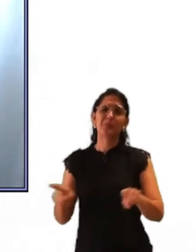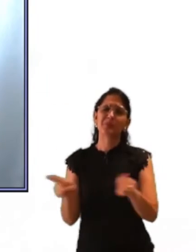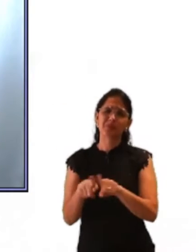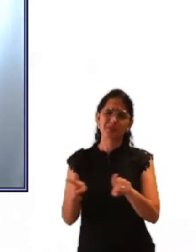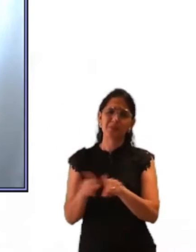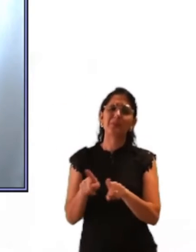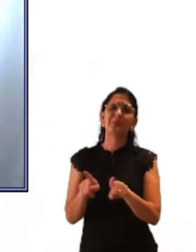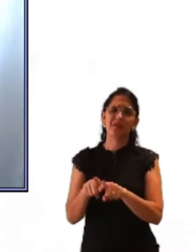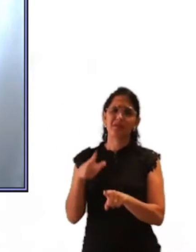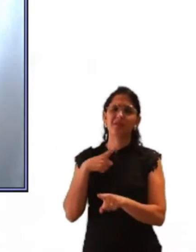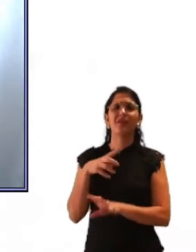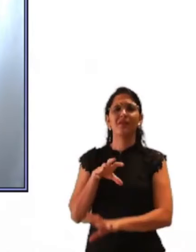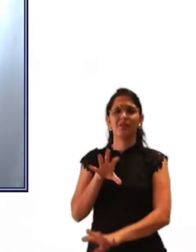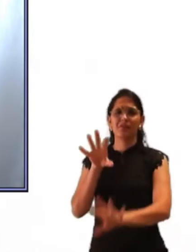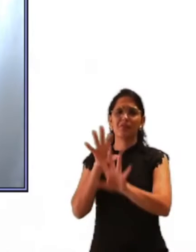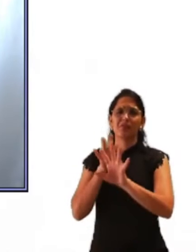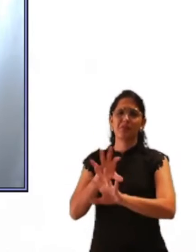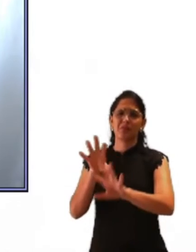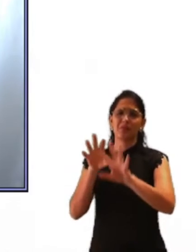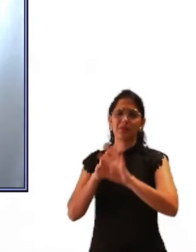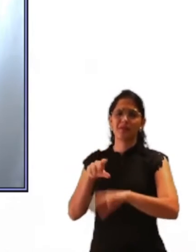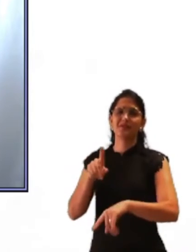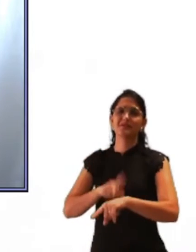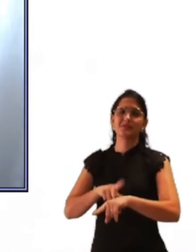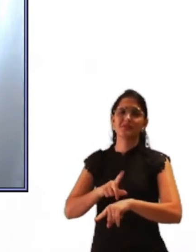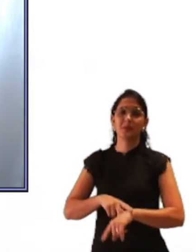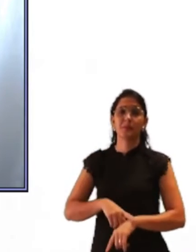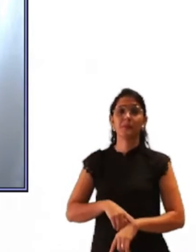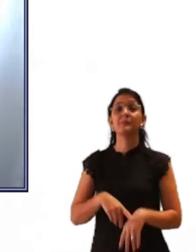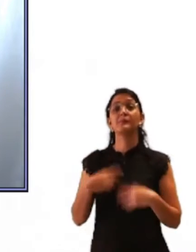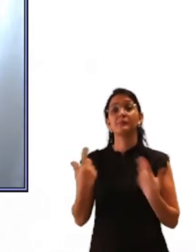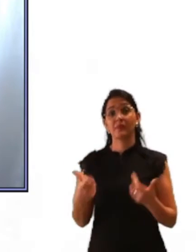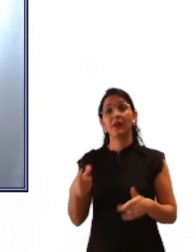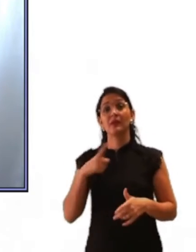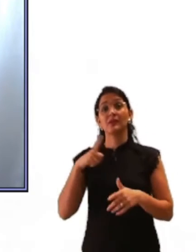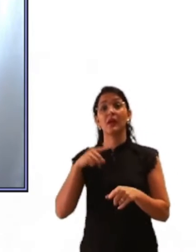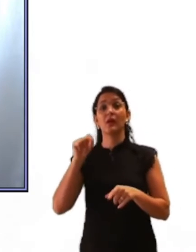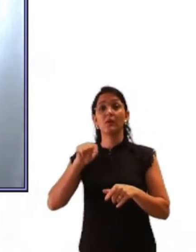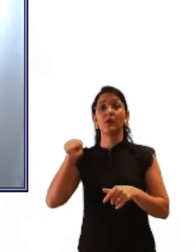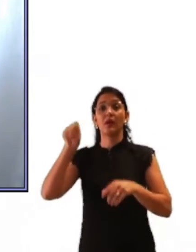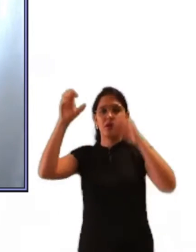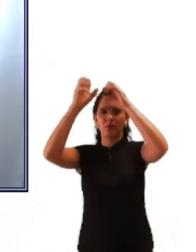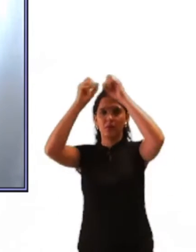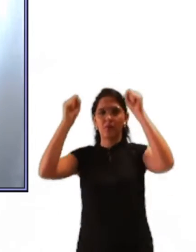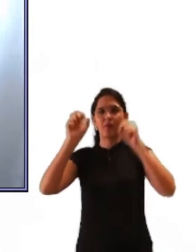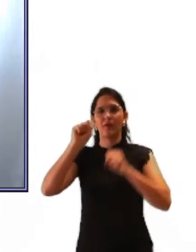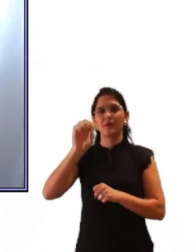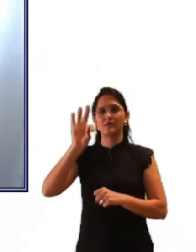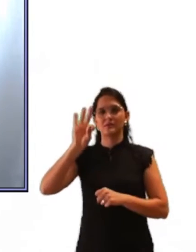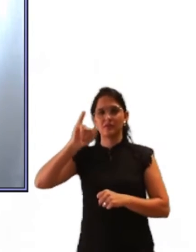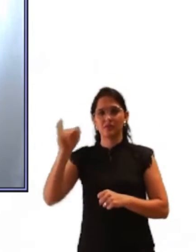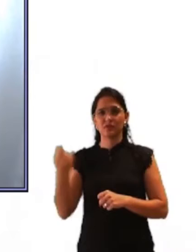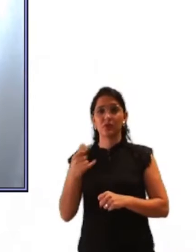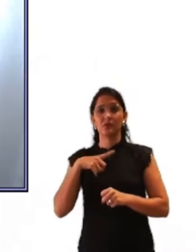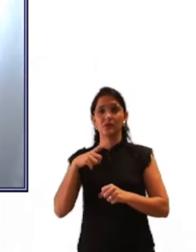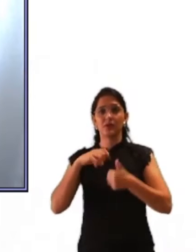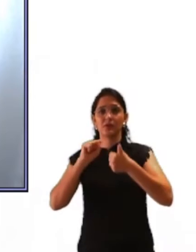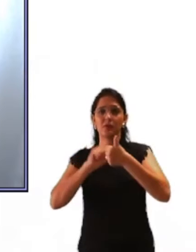influencia sim na recuperação. Inclusive, tem uma súmula do STJ, que é uma súmula que não observa esse